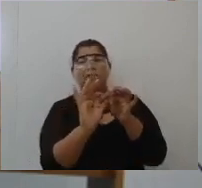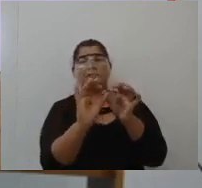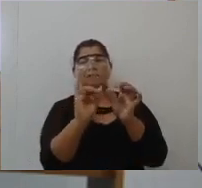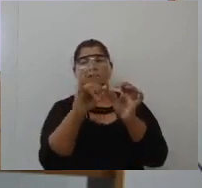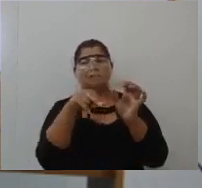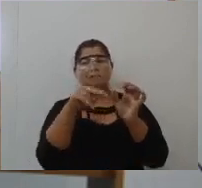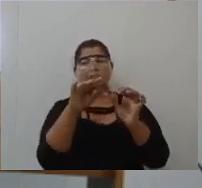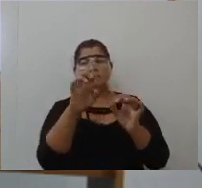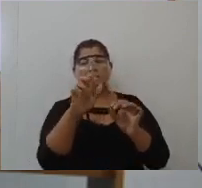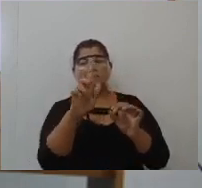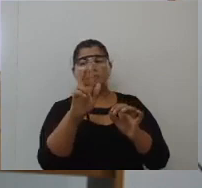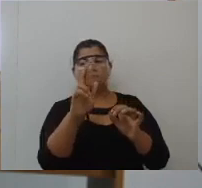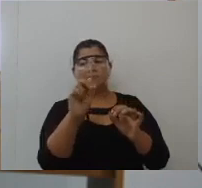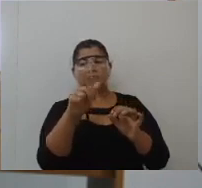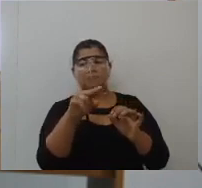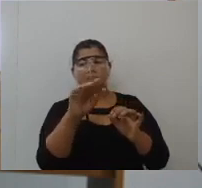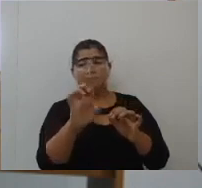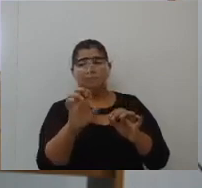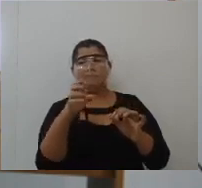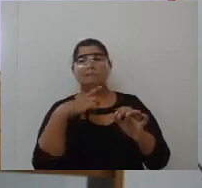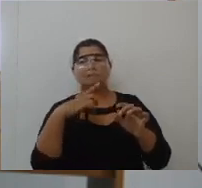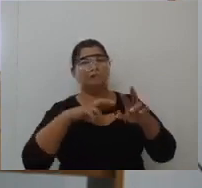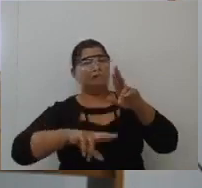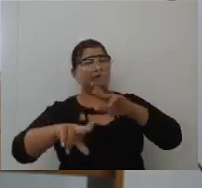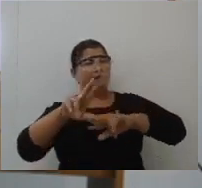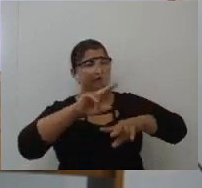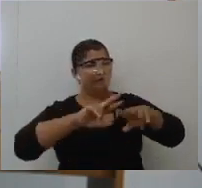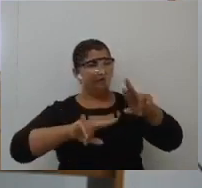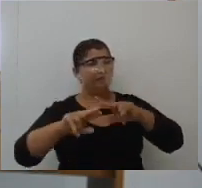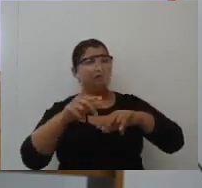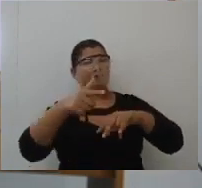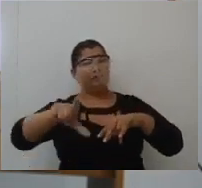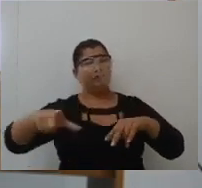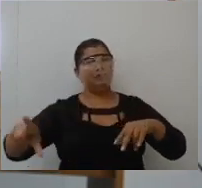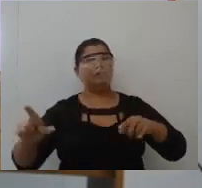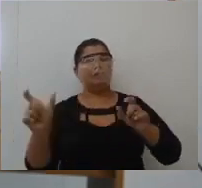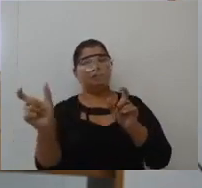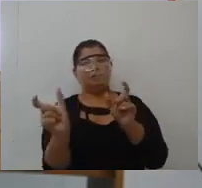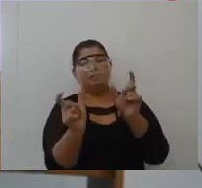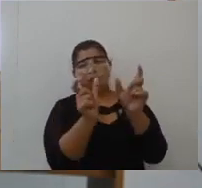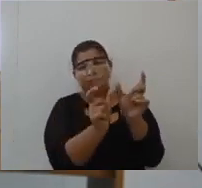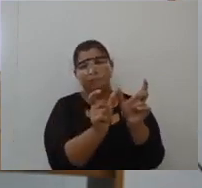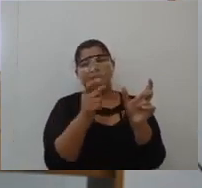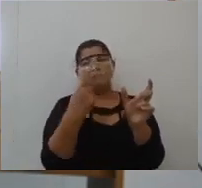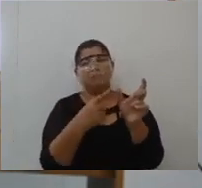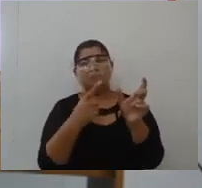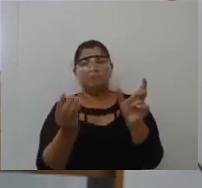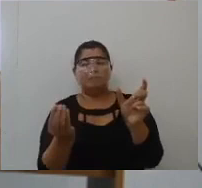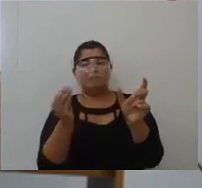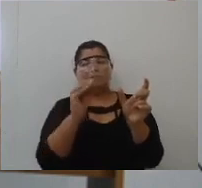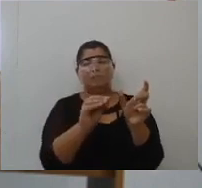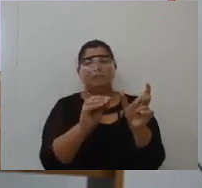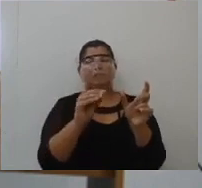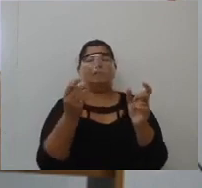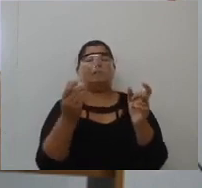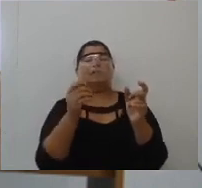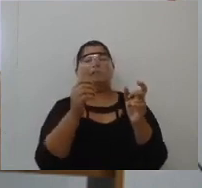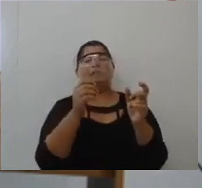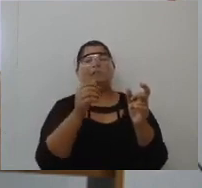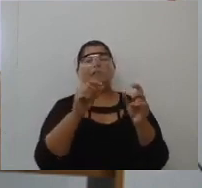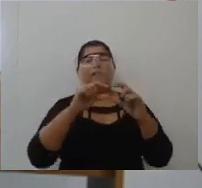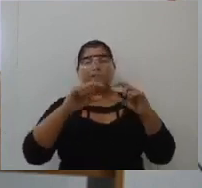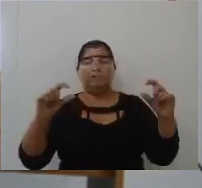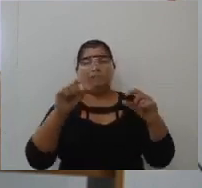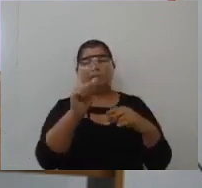ela diverge das outras subordinadas, né? Porque as outras conjunções subordinadas vão introduzir orações adverbiais, subordinativas